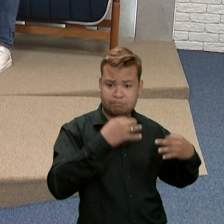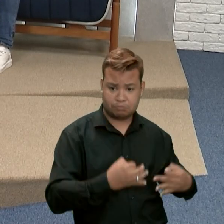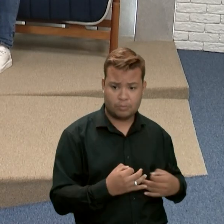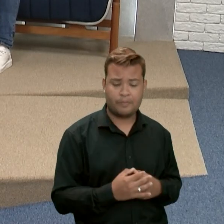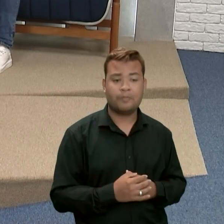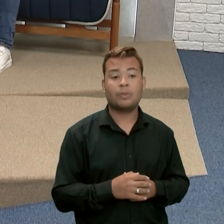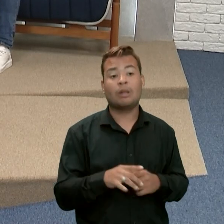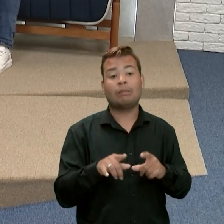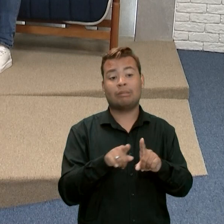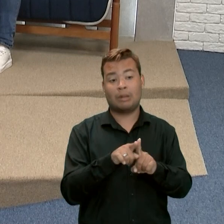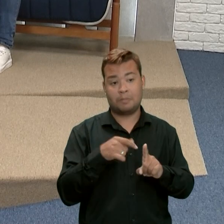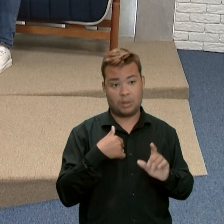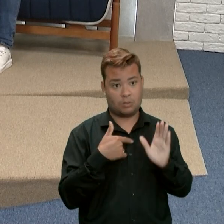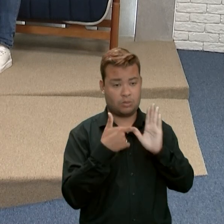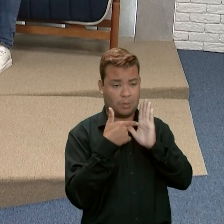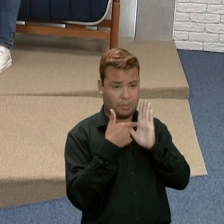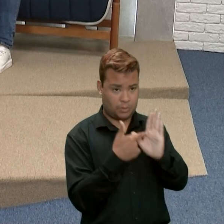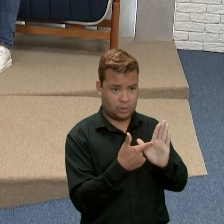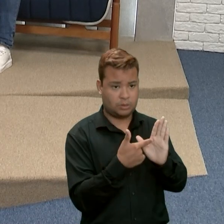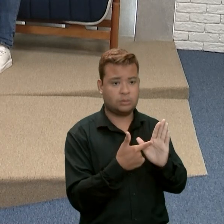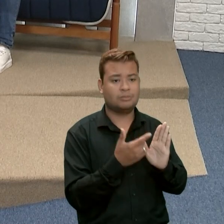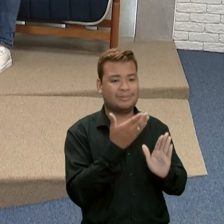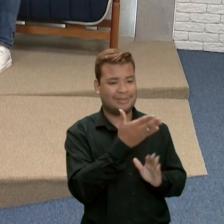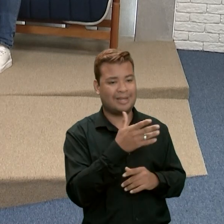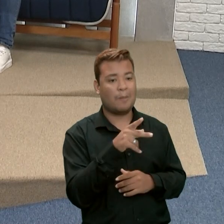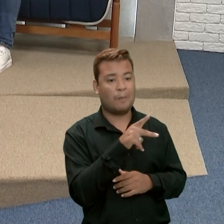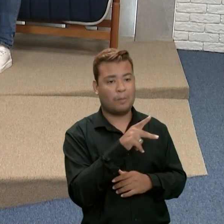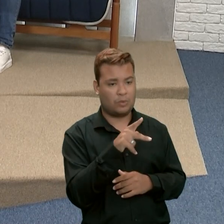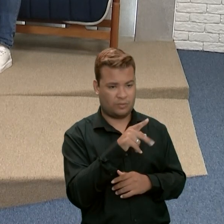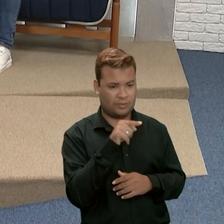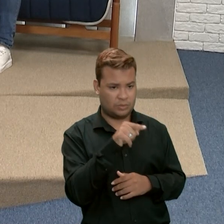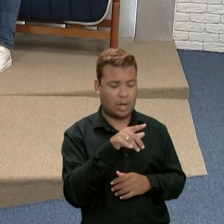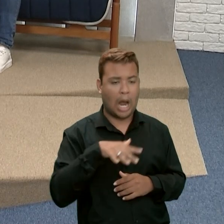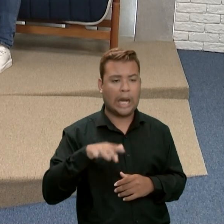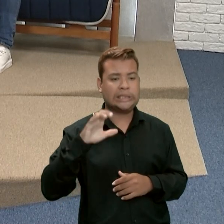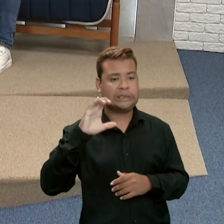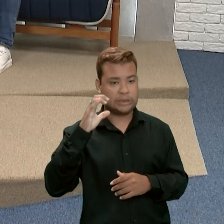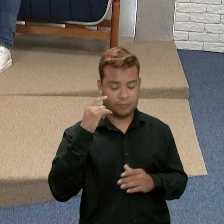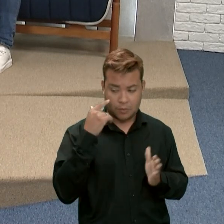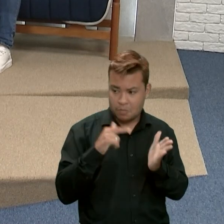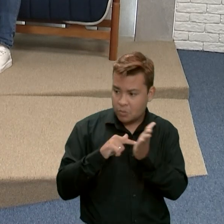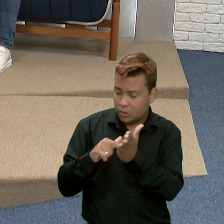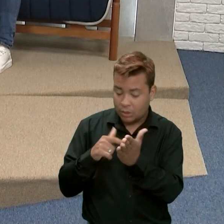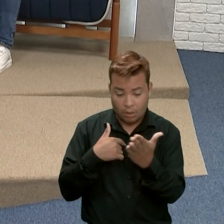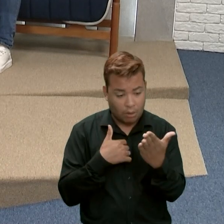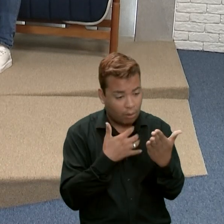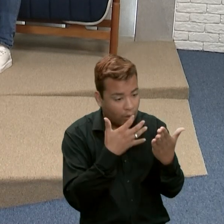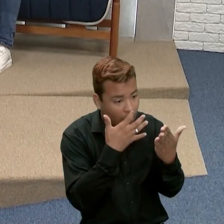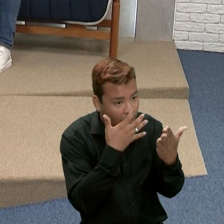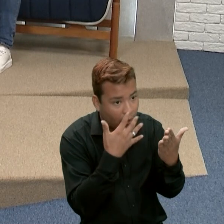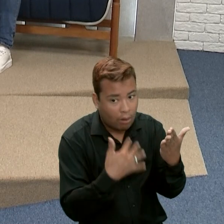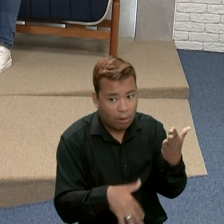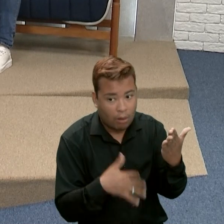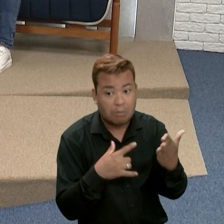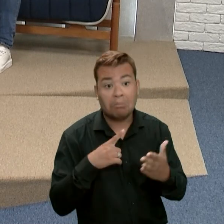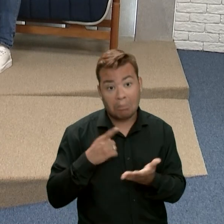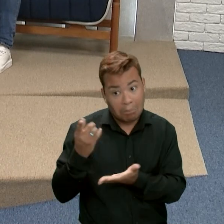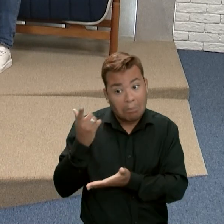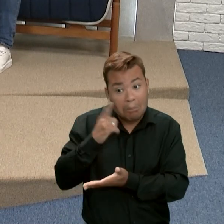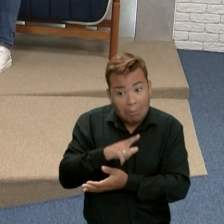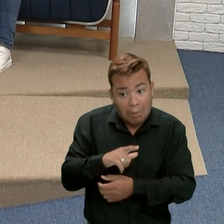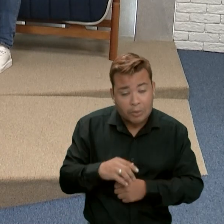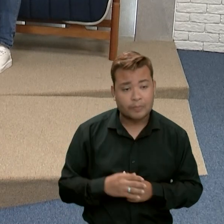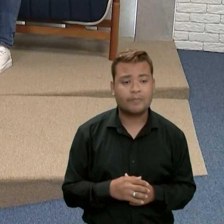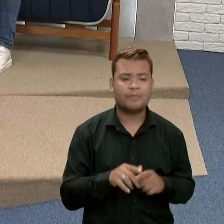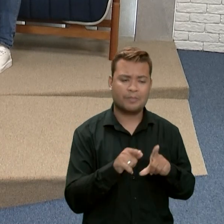apresentei pessoalmente para o diretor científico, o professor Cláudio Leles, que ele ficou realmente muito encantado, né? E a partir do momento que a gente avançar com o ozônio,